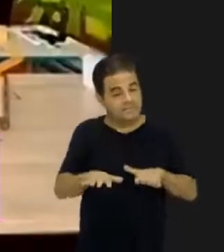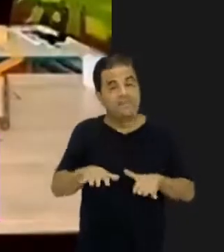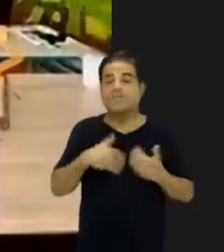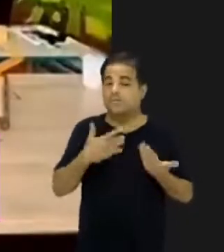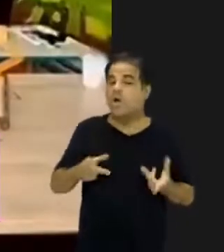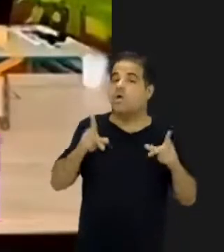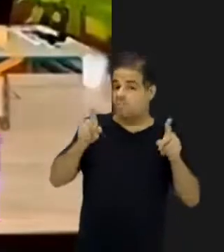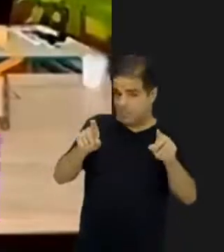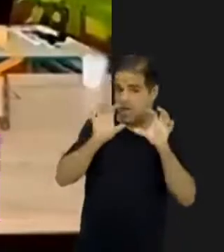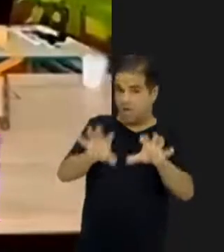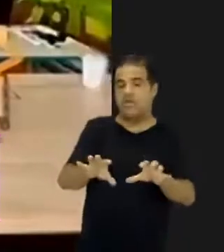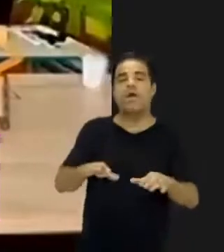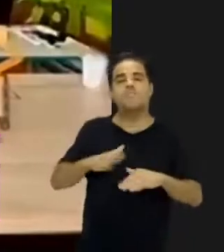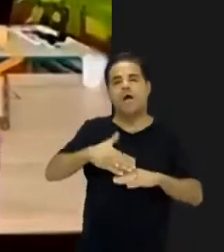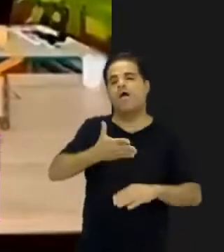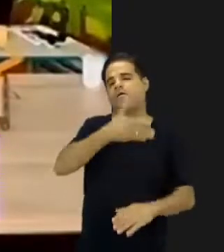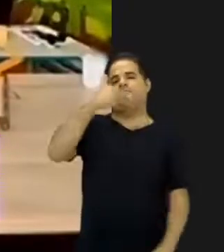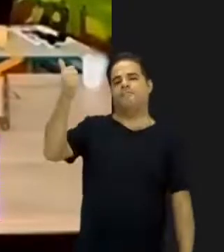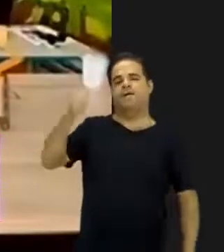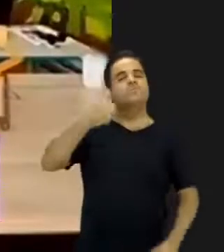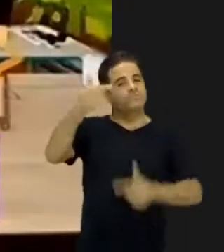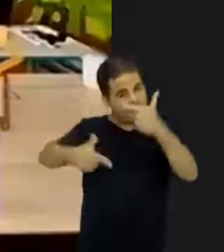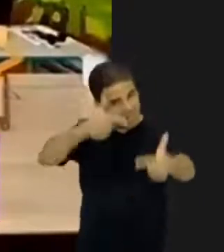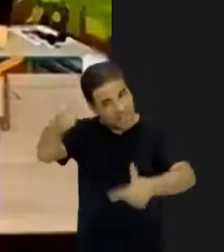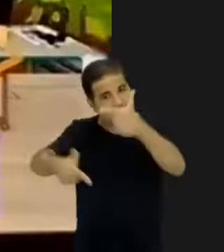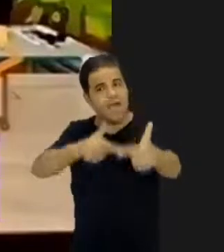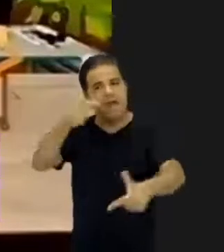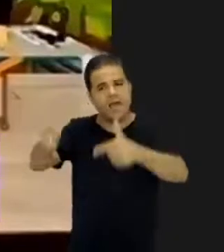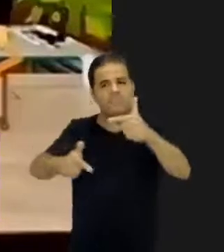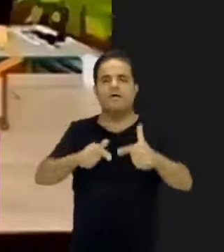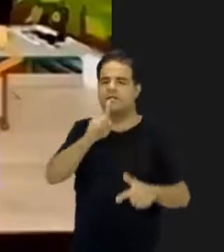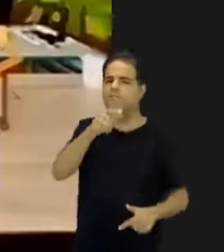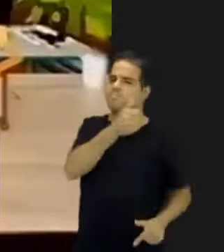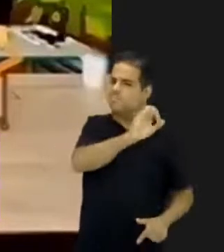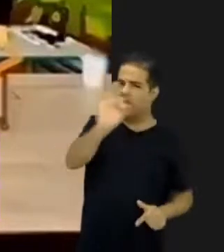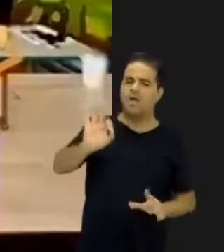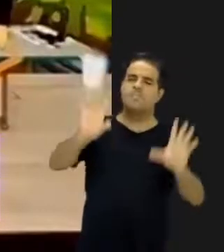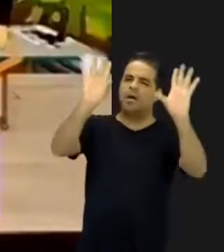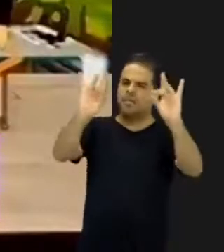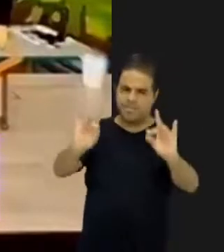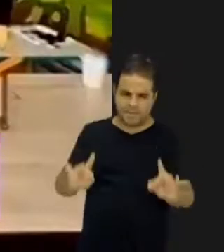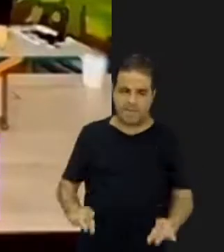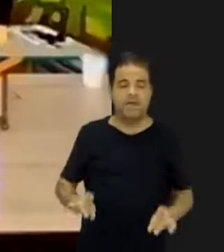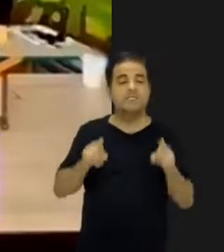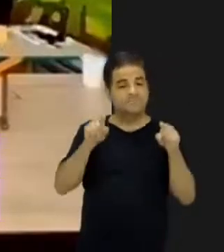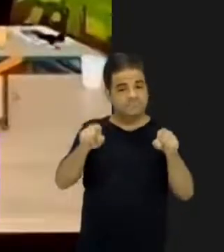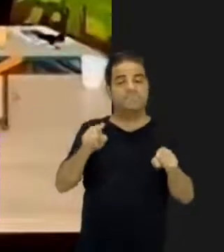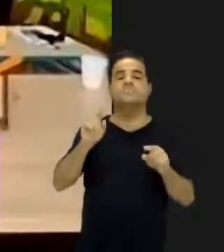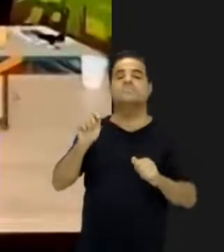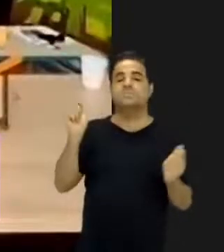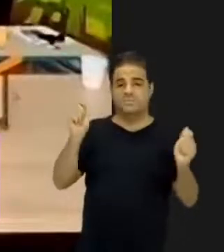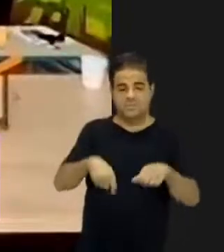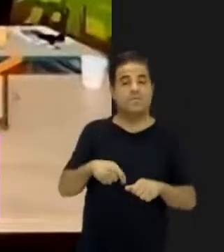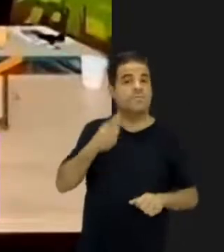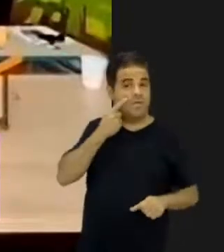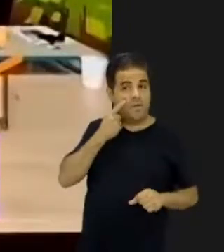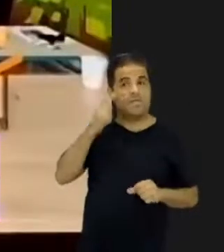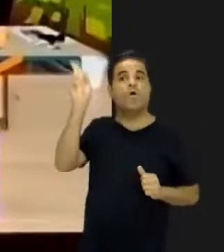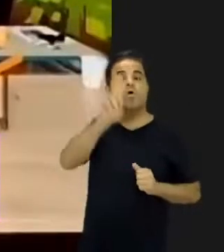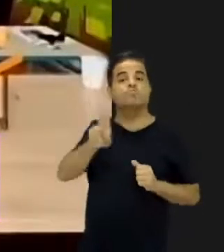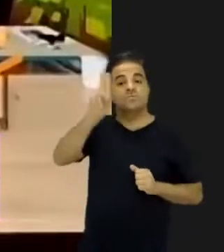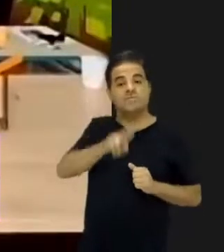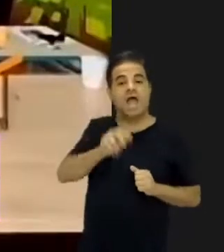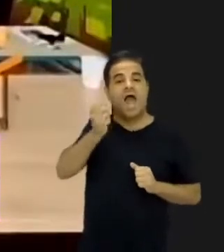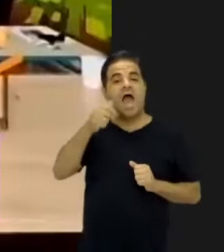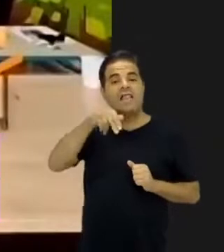Então, nesse caso, fica muito mais fácil você trabalhar. Então, ficou muito mais... Agora você sabe aonde você vai usar a